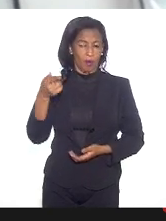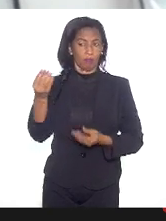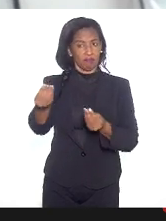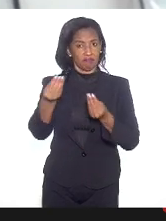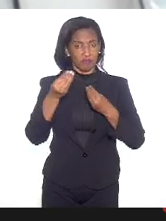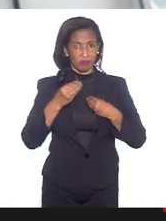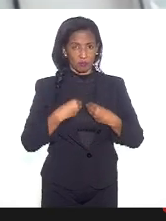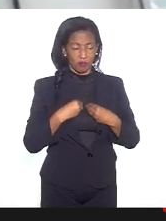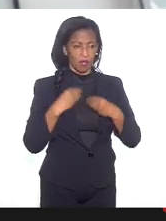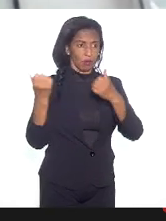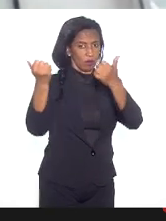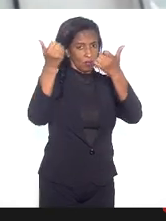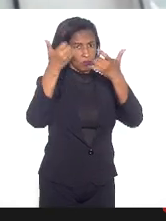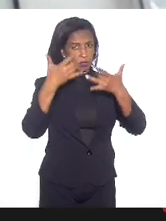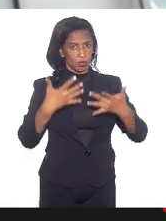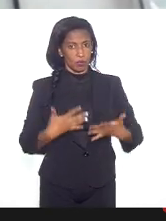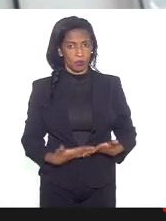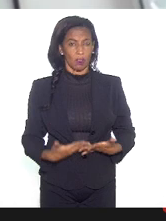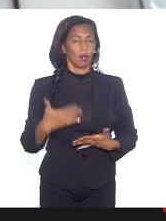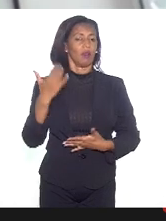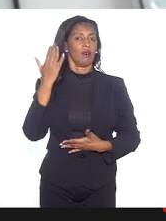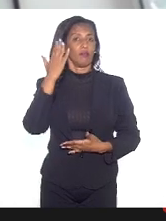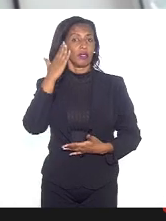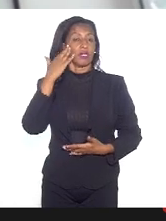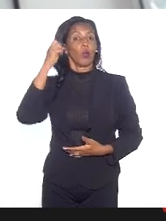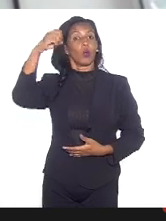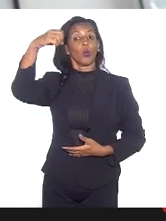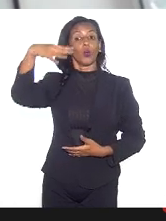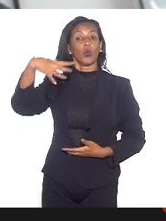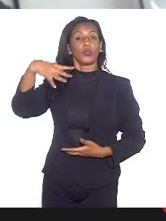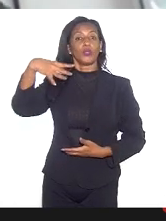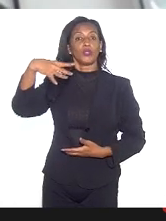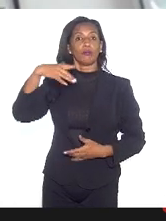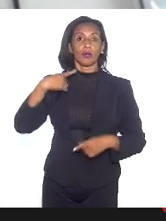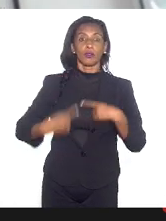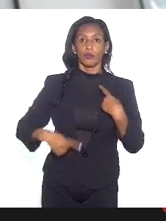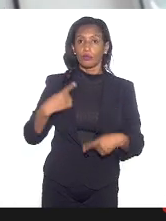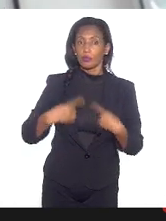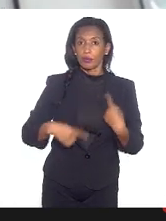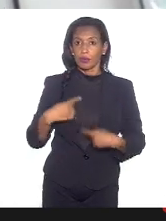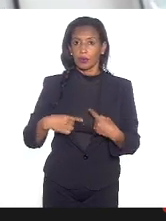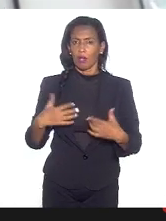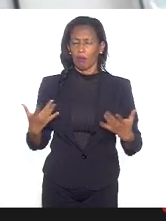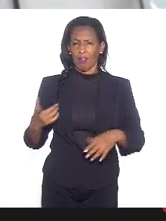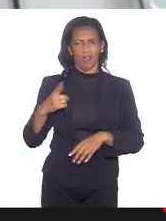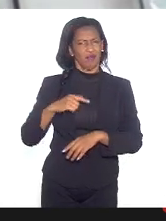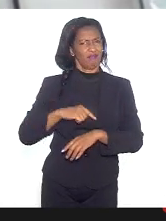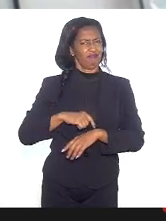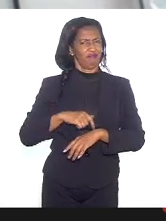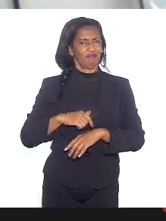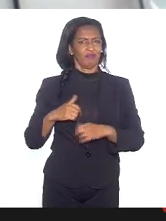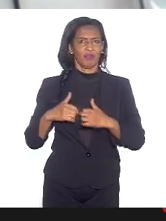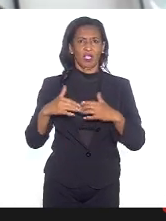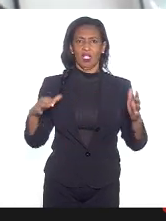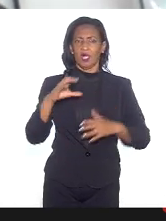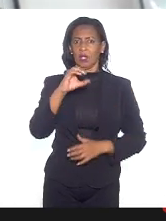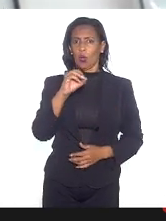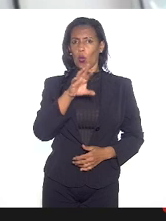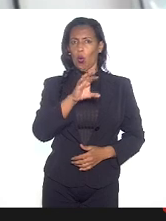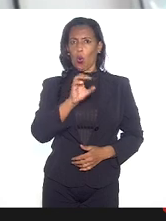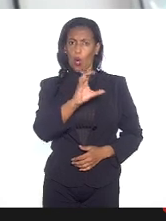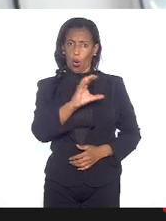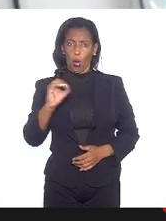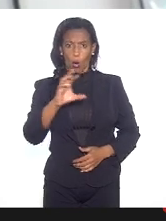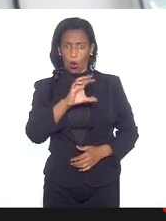dar muitas explicações, vai trazer muita luz aqui às discussões, mas desde já não temos quórum no âmbito da comissão,